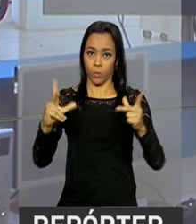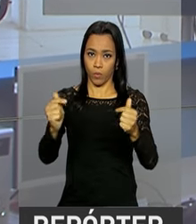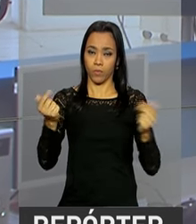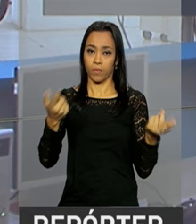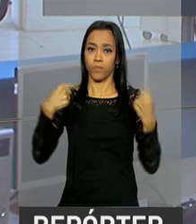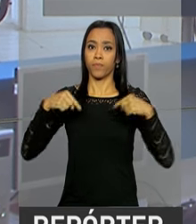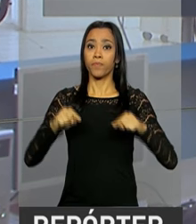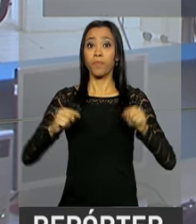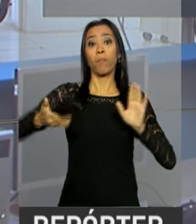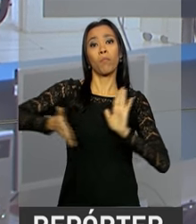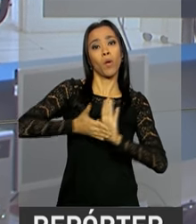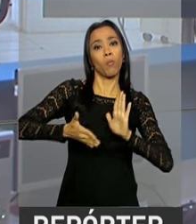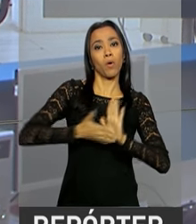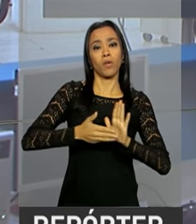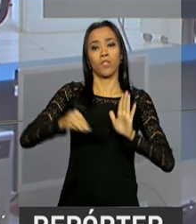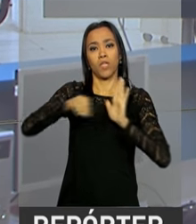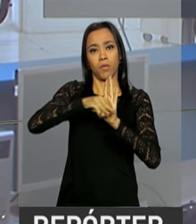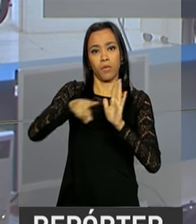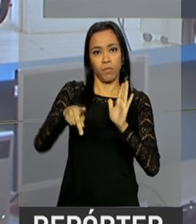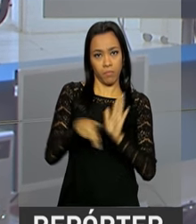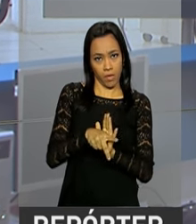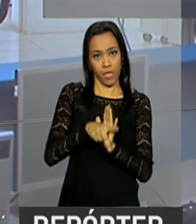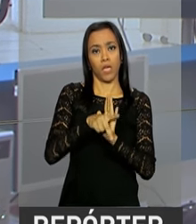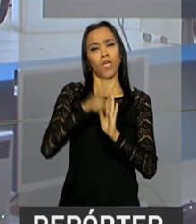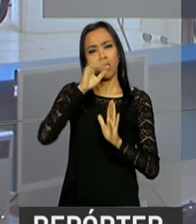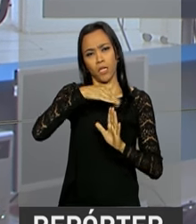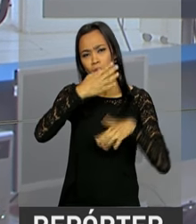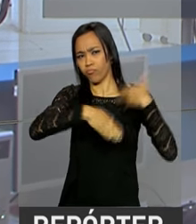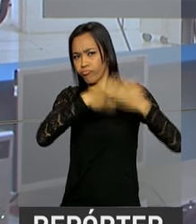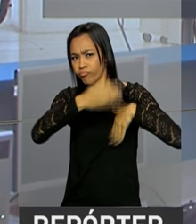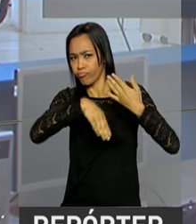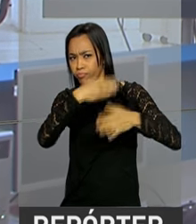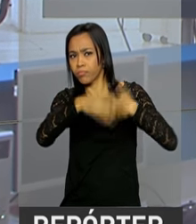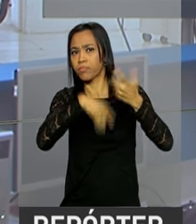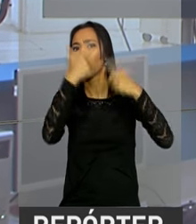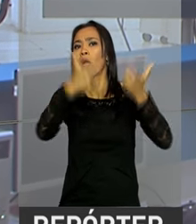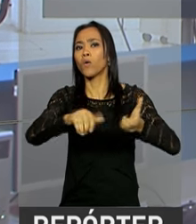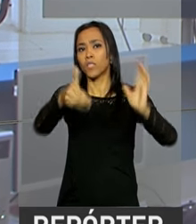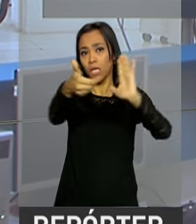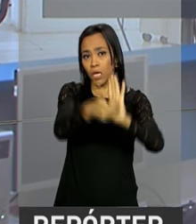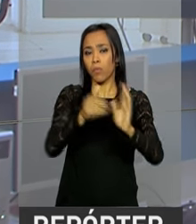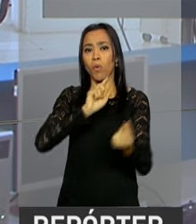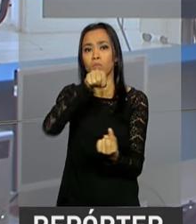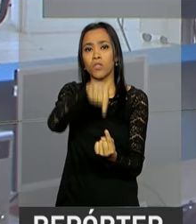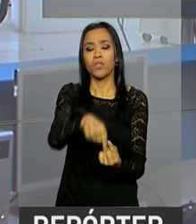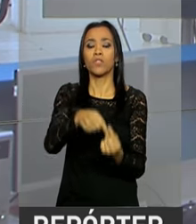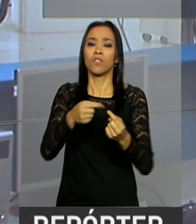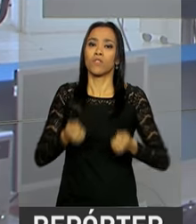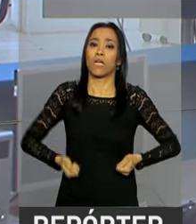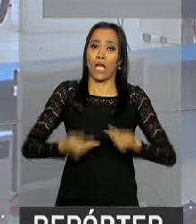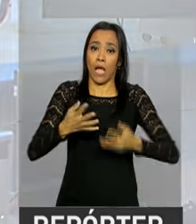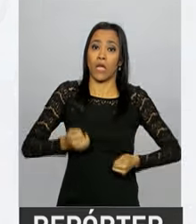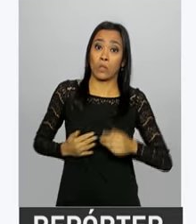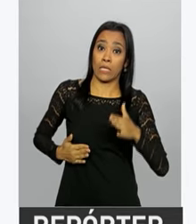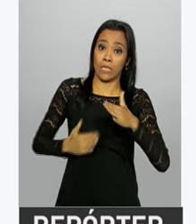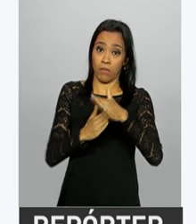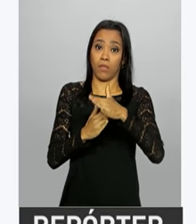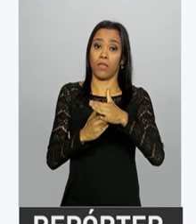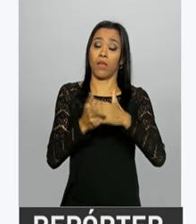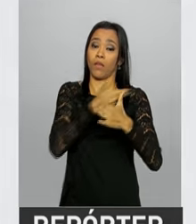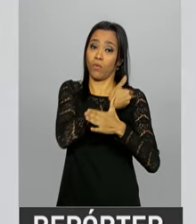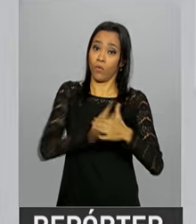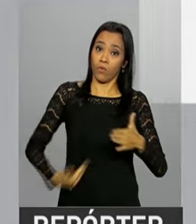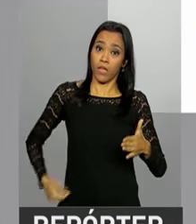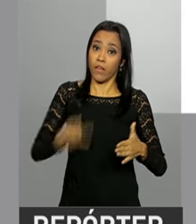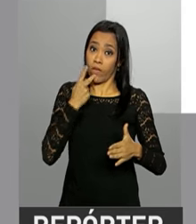Sobre a proposta de emenda à Constituição e em tramitação na Câmara que limita os gastos públicos. O presidente disse que a aprovação